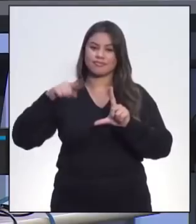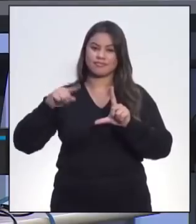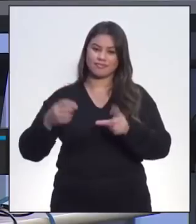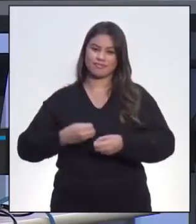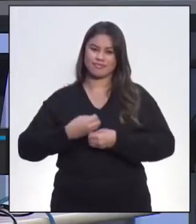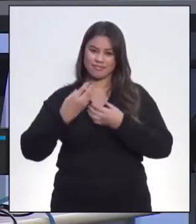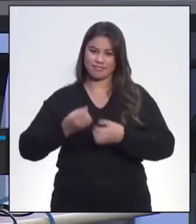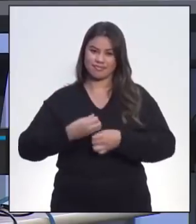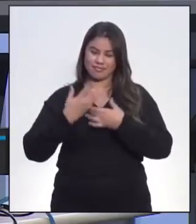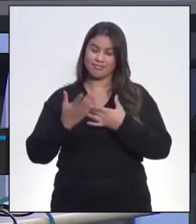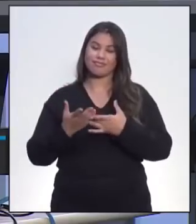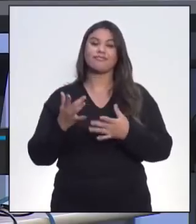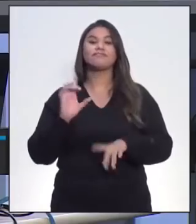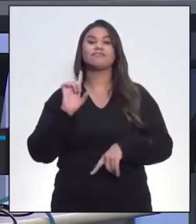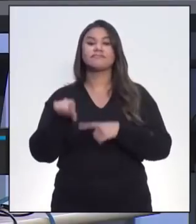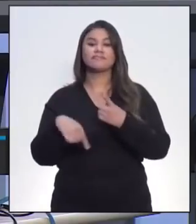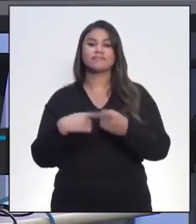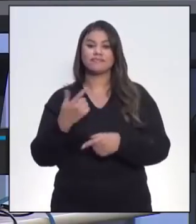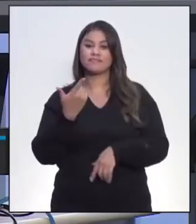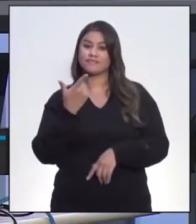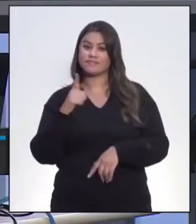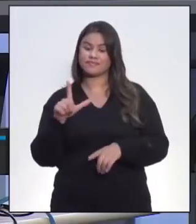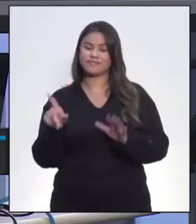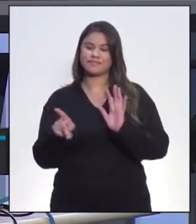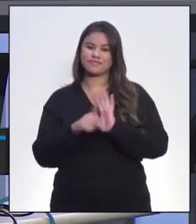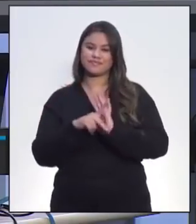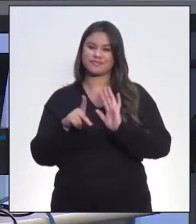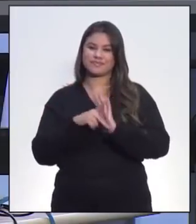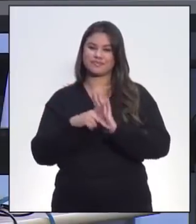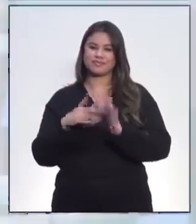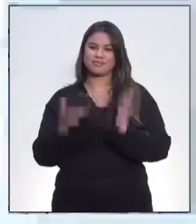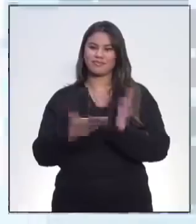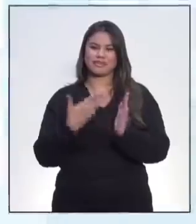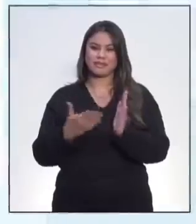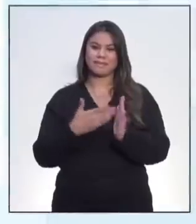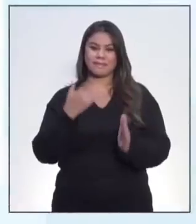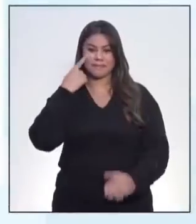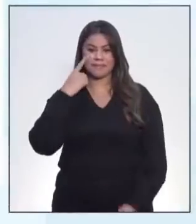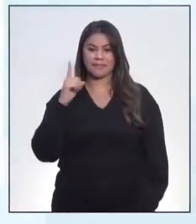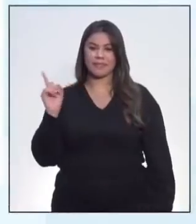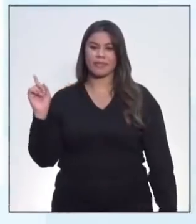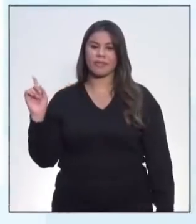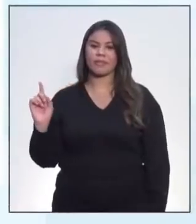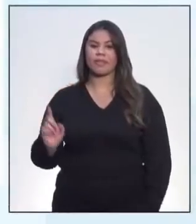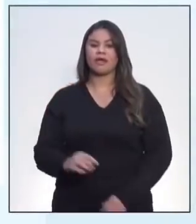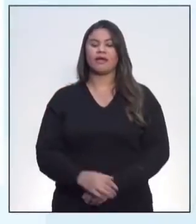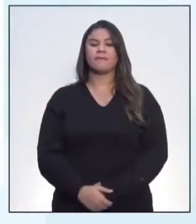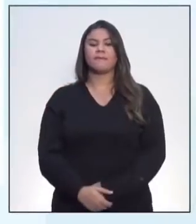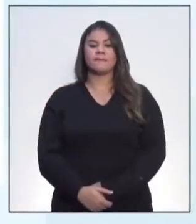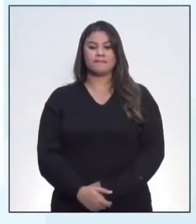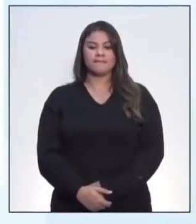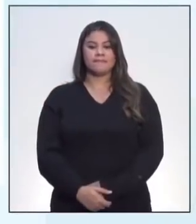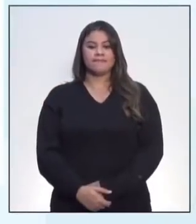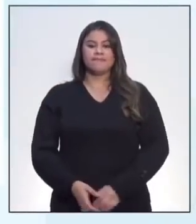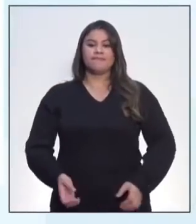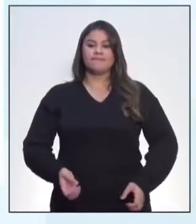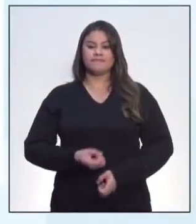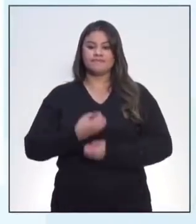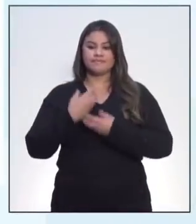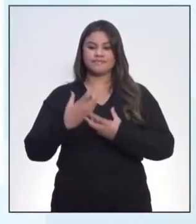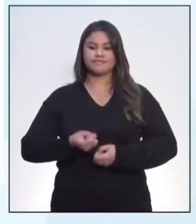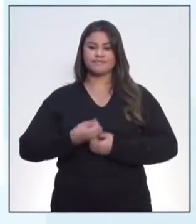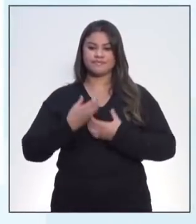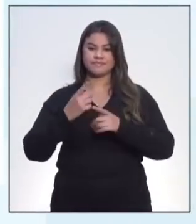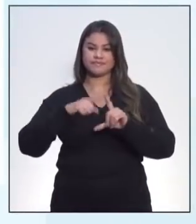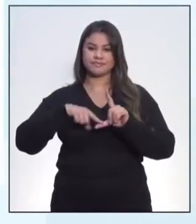vai trabalhar algo mais específico lá do seu caderno. Vamos lá? Ok. Então, aí aparece um infográfico